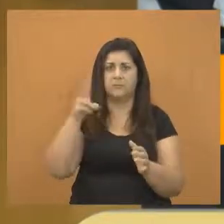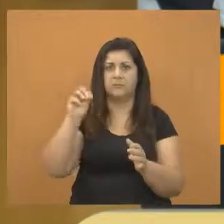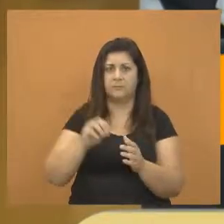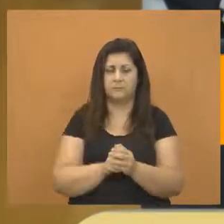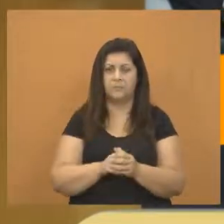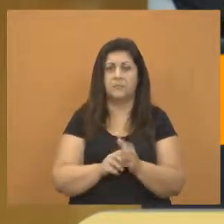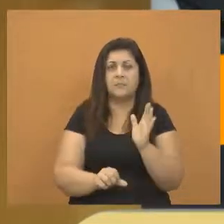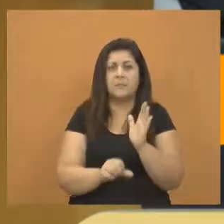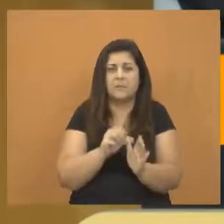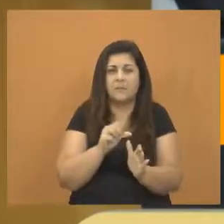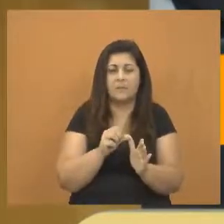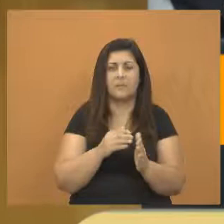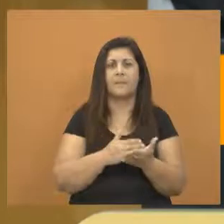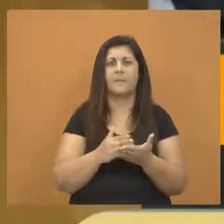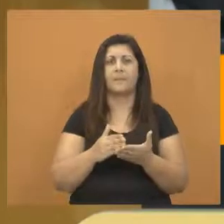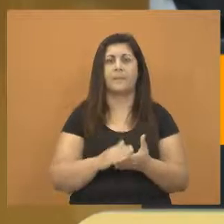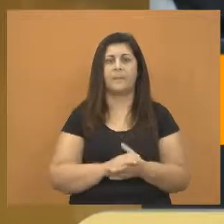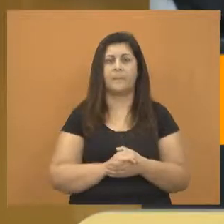Primeira fase